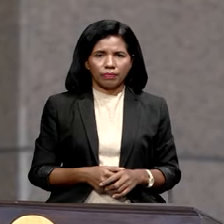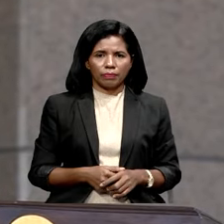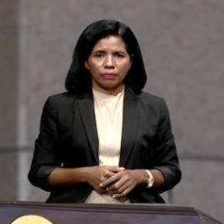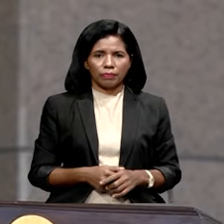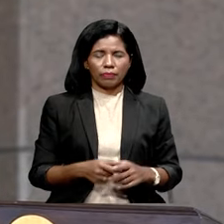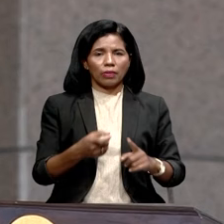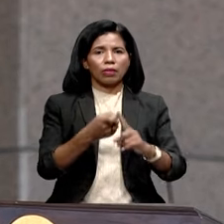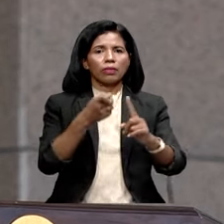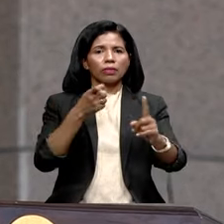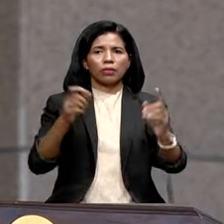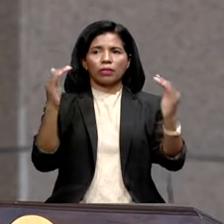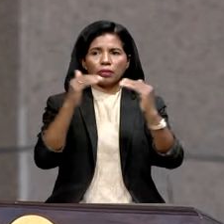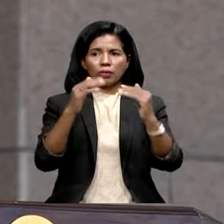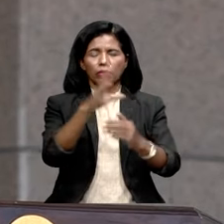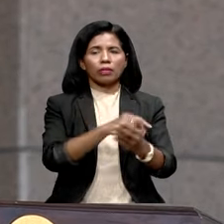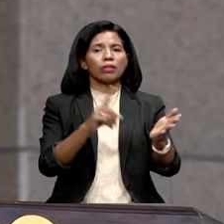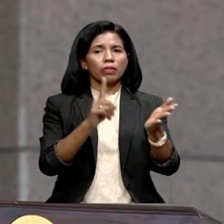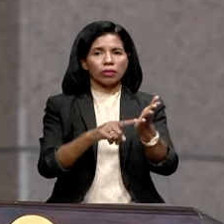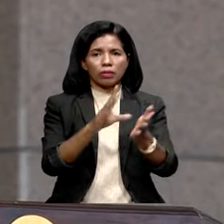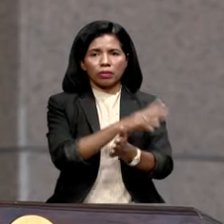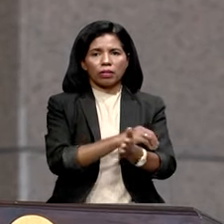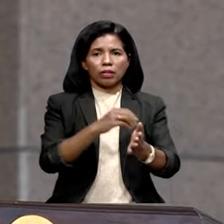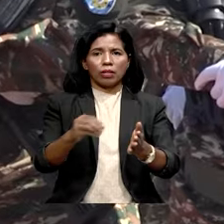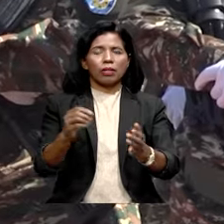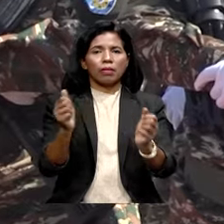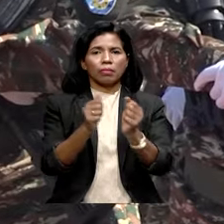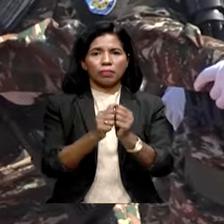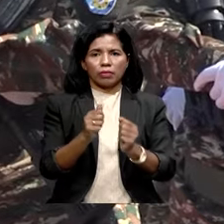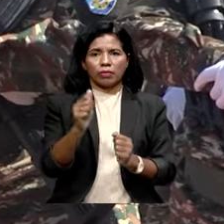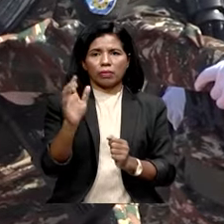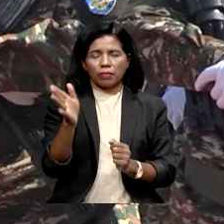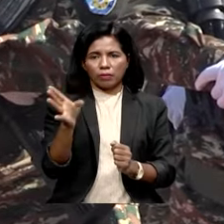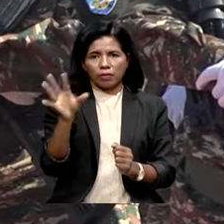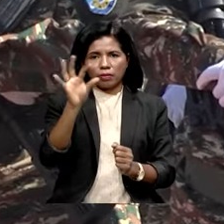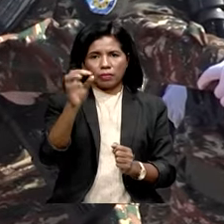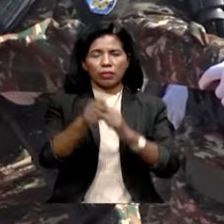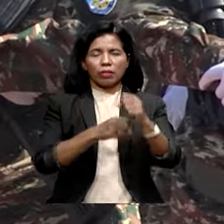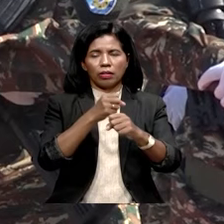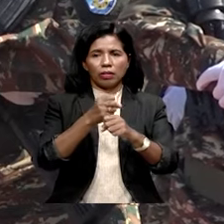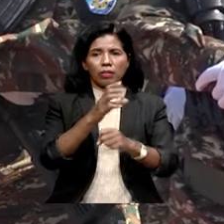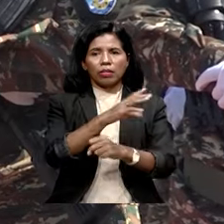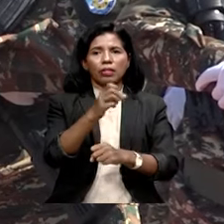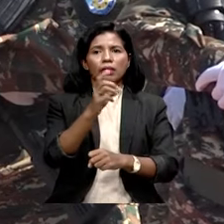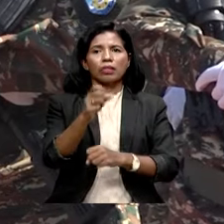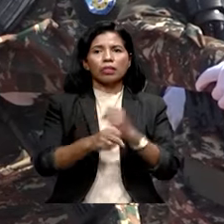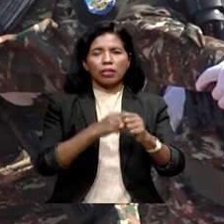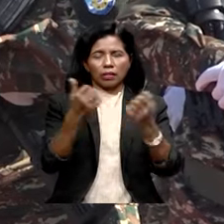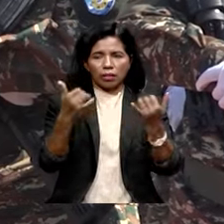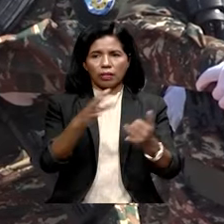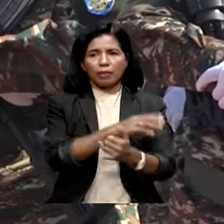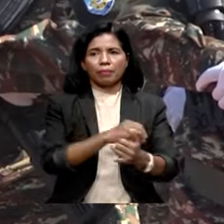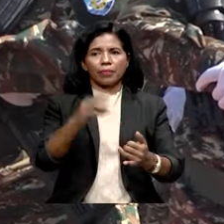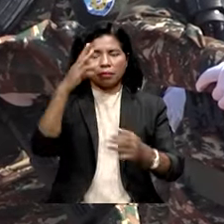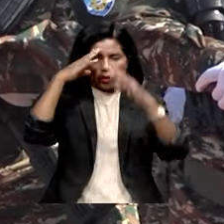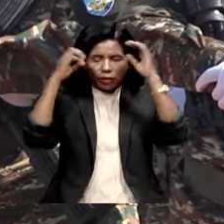Lihusi discurso e a âmbito cerimônia aniversário Valentil, badala hatnulo recensia terça, né? Presidente da República Zira Mozorta Ateten, Estado